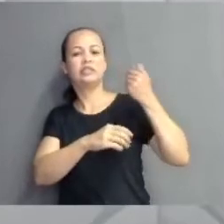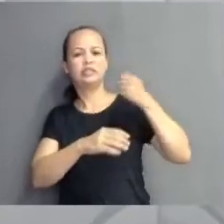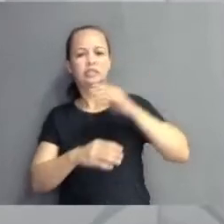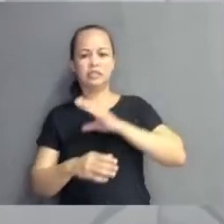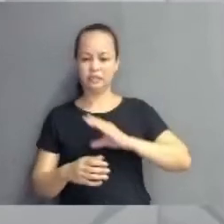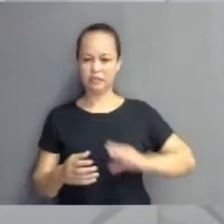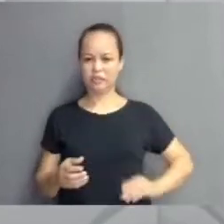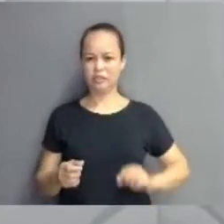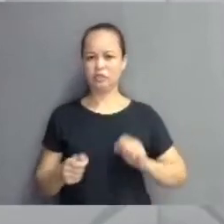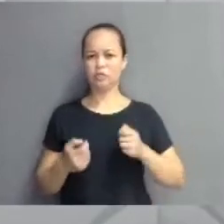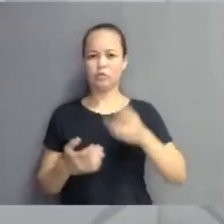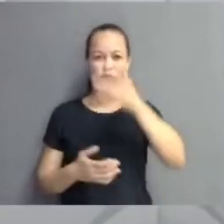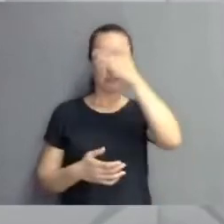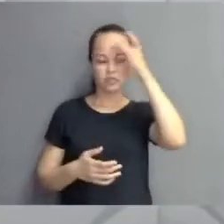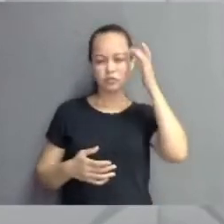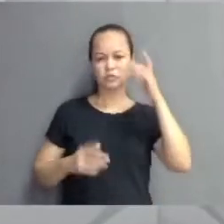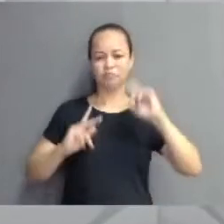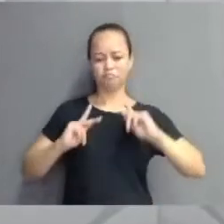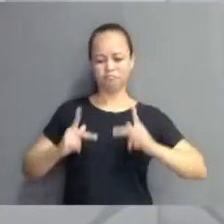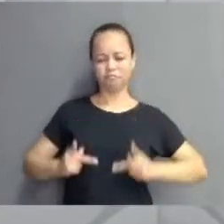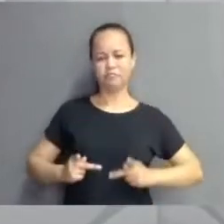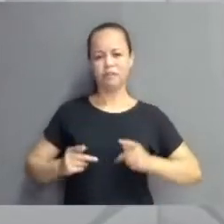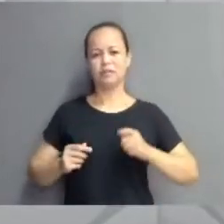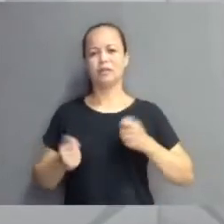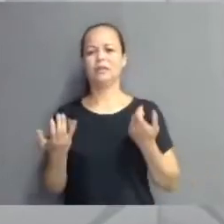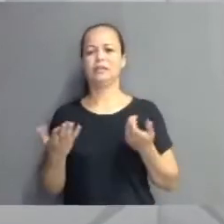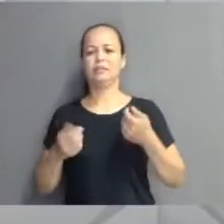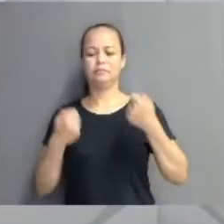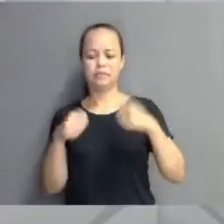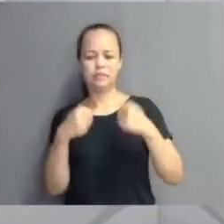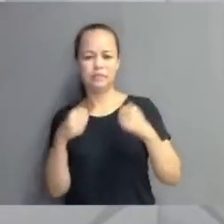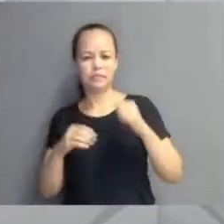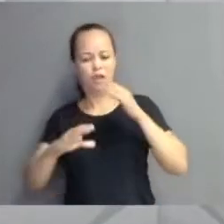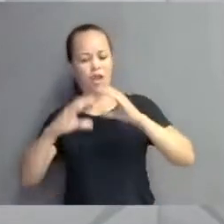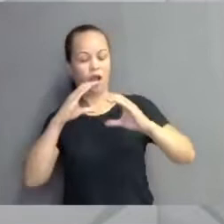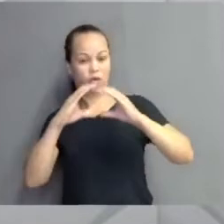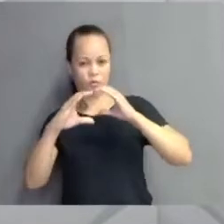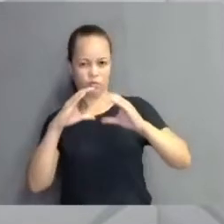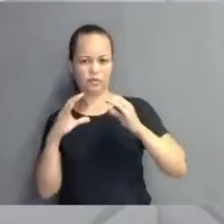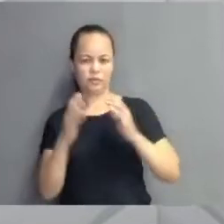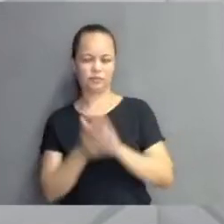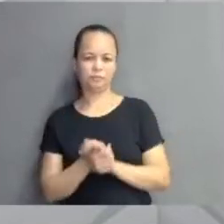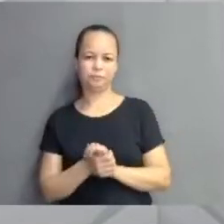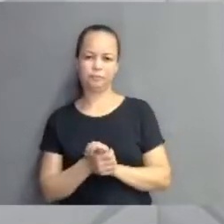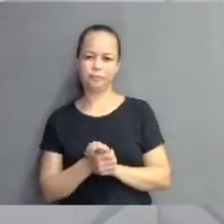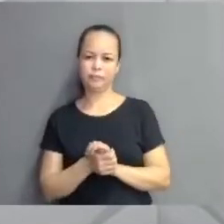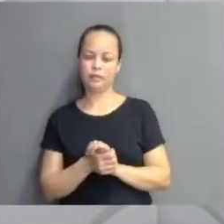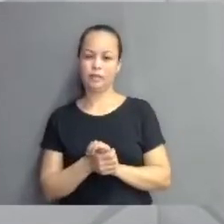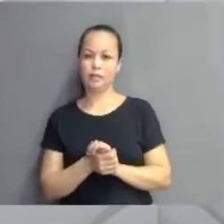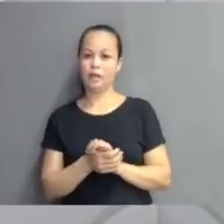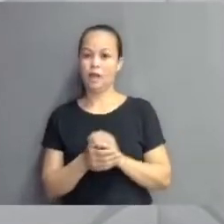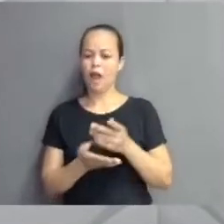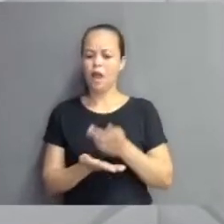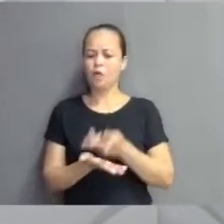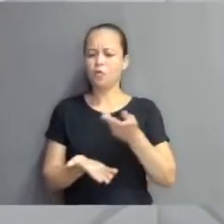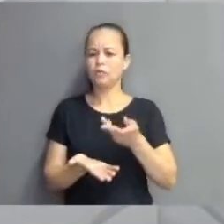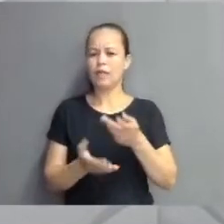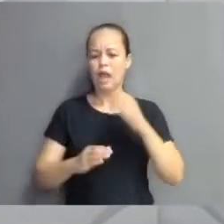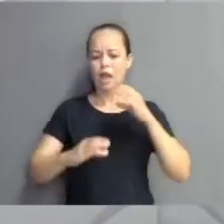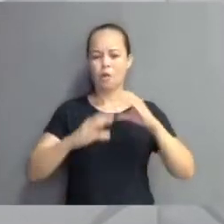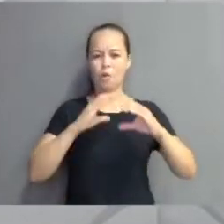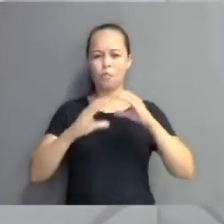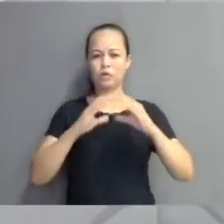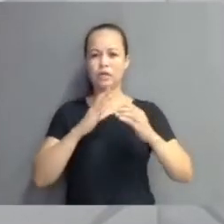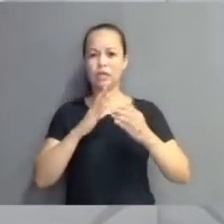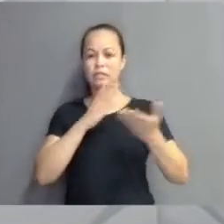necessidade de se comunicar acontece que a comunicação ela não acontecer da mesma forma que acontece hoje